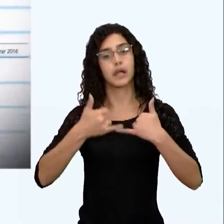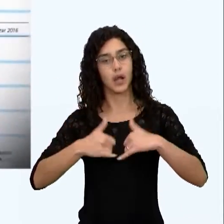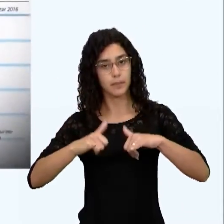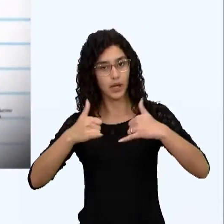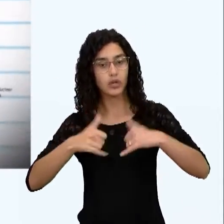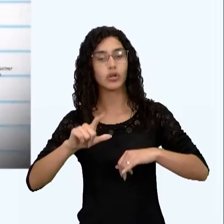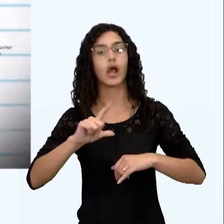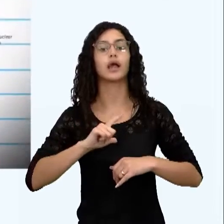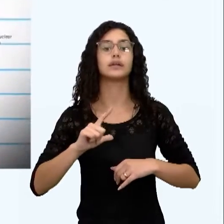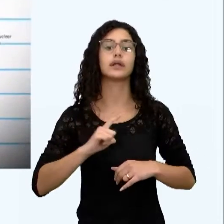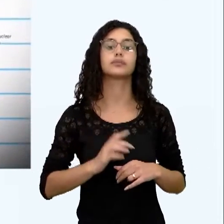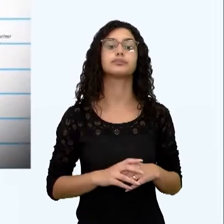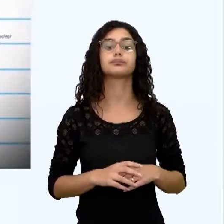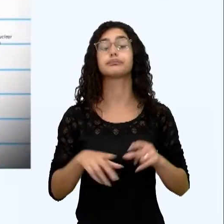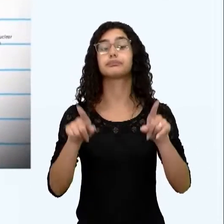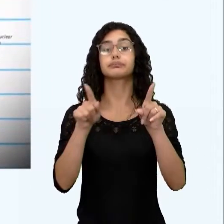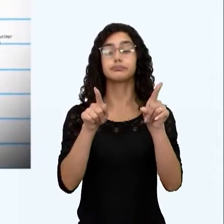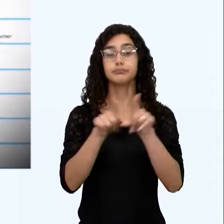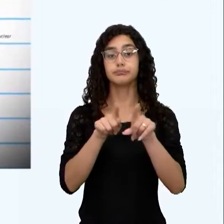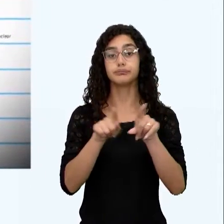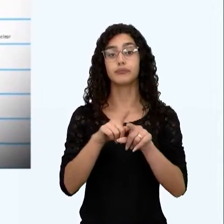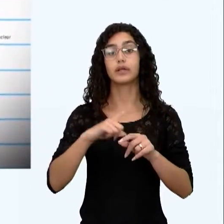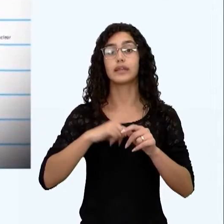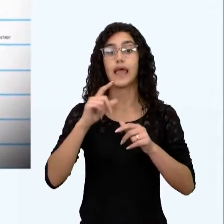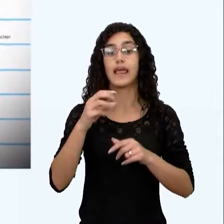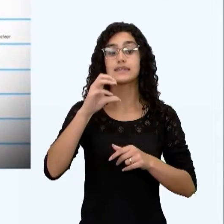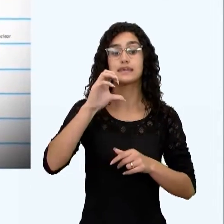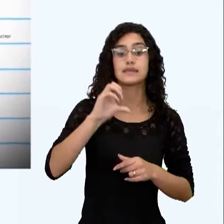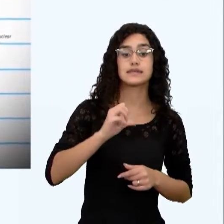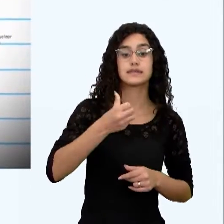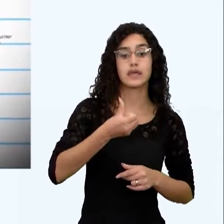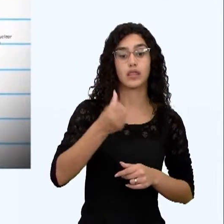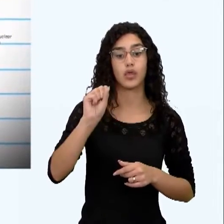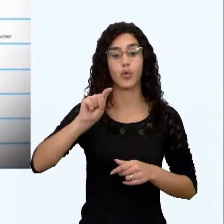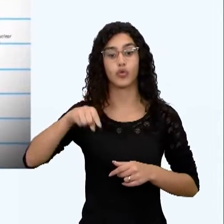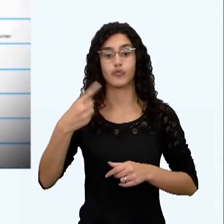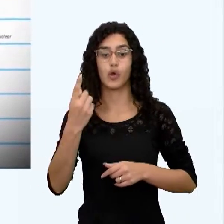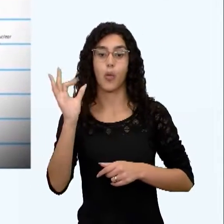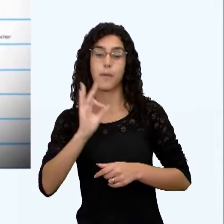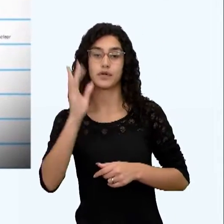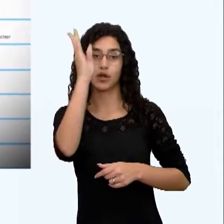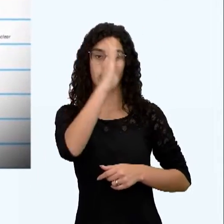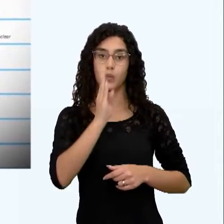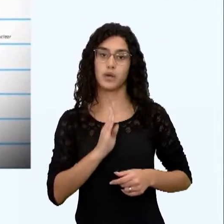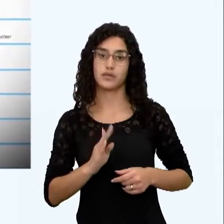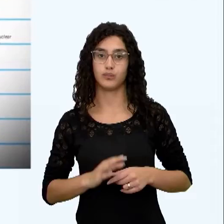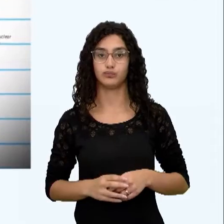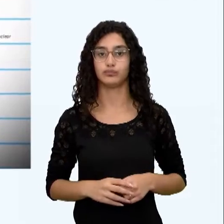elétrica, as hidrelétricas correspondem a incríveis 68,1% no Brasil.